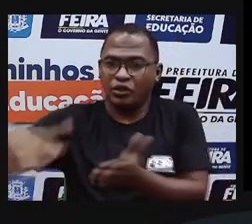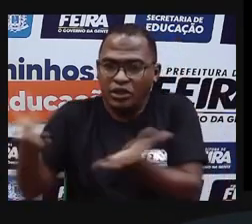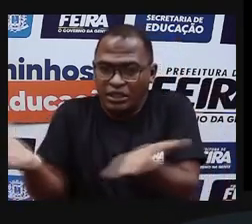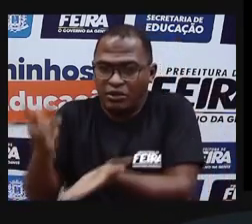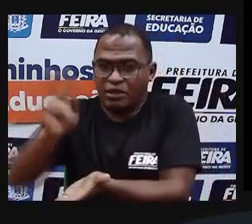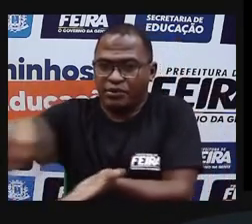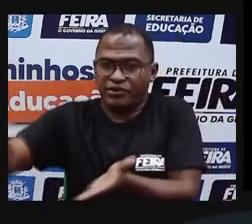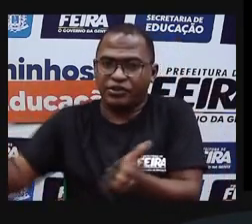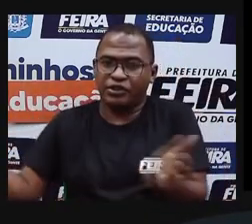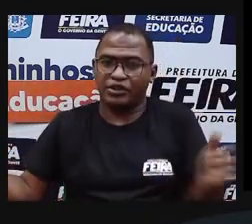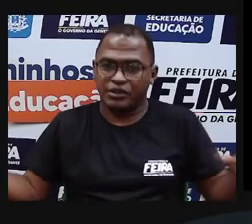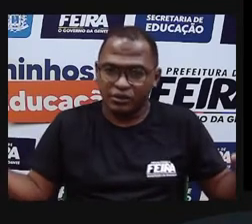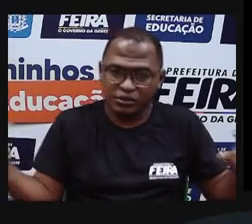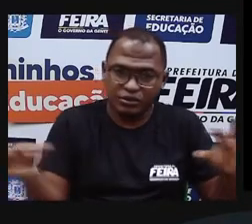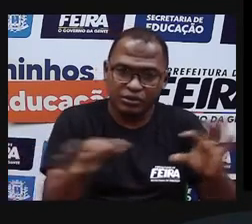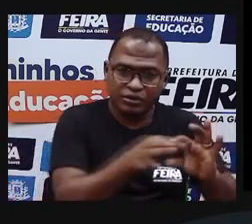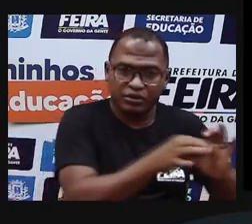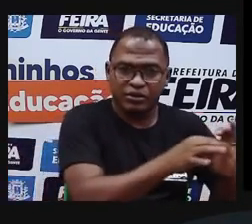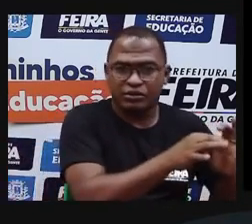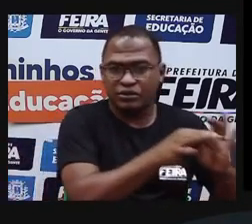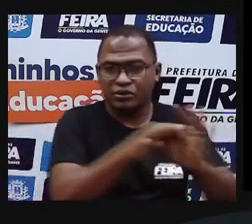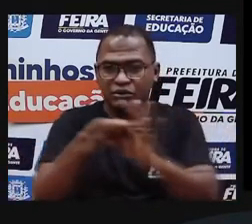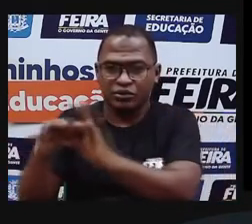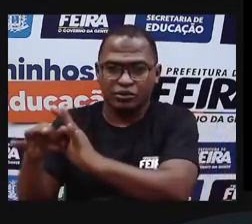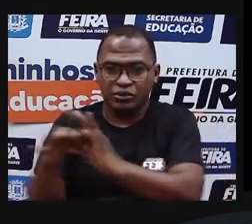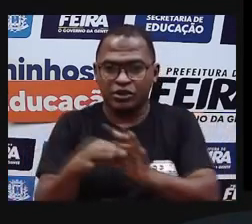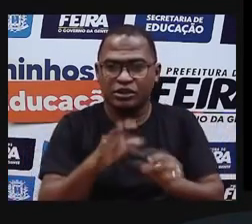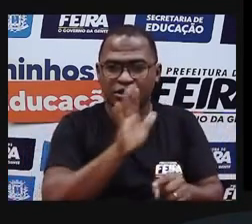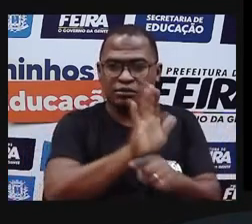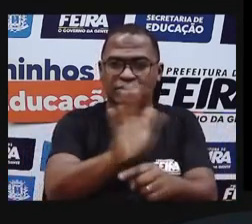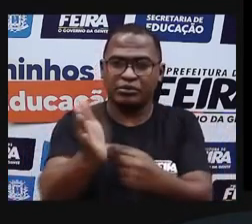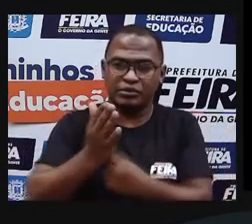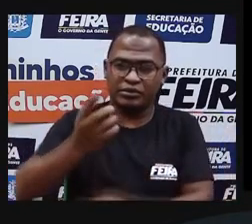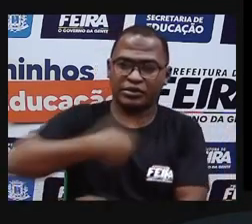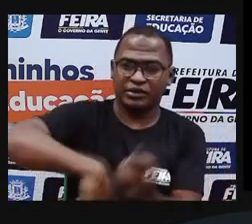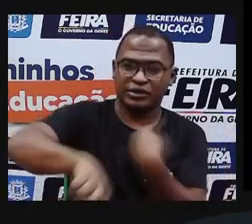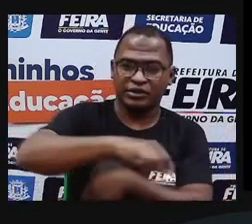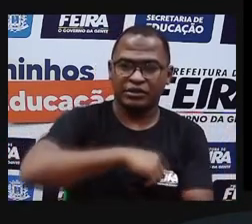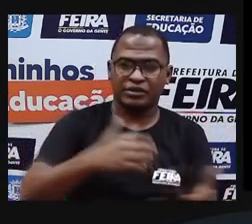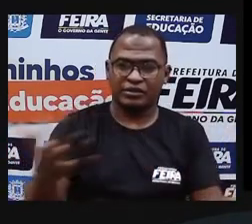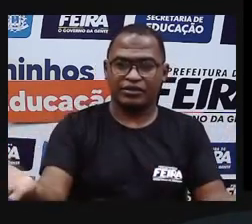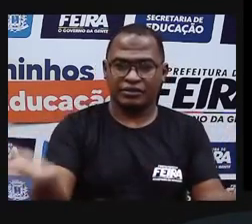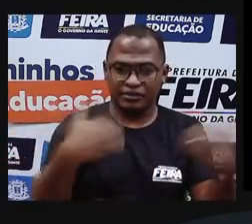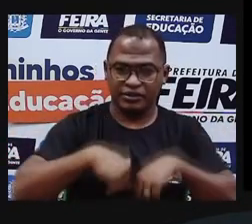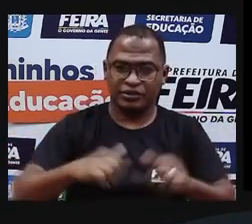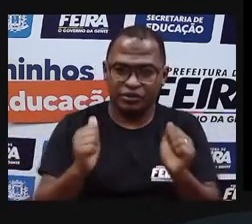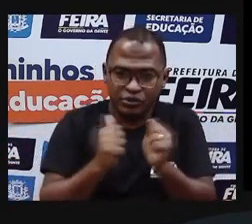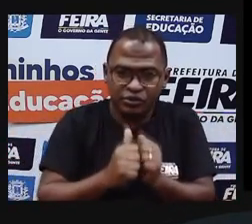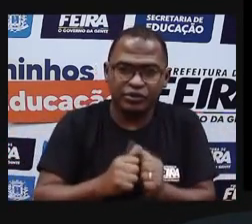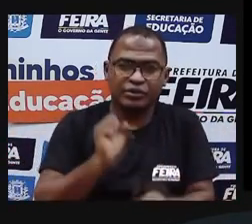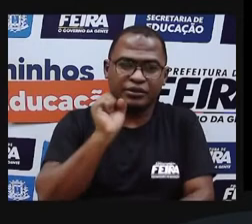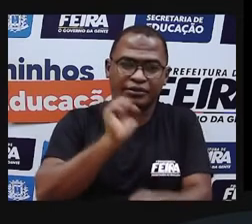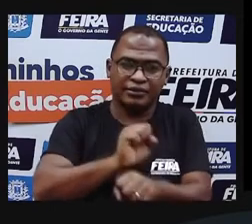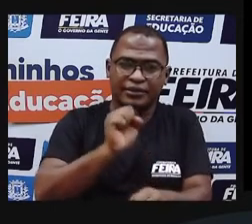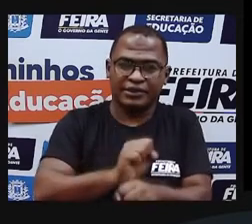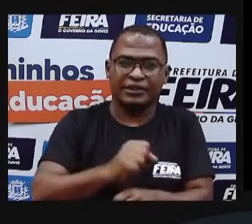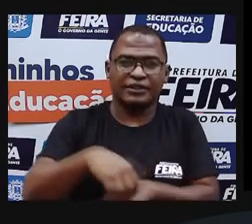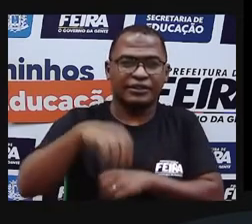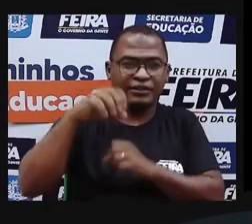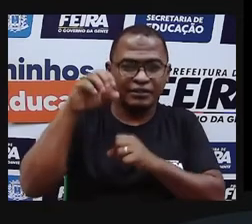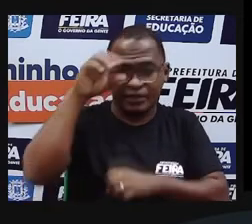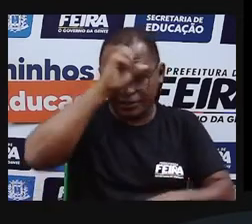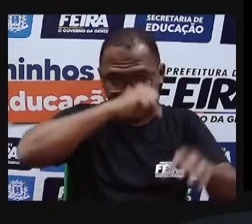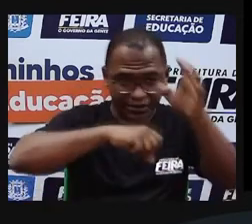aqui fazendo esse trabalho para contribuir com vocês, tá bom? Então, venham com a gente. E esperamos que vocês possam aprender